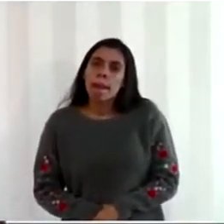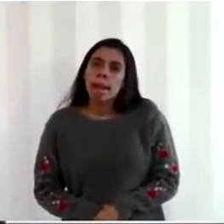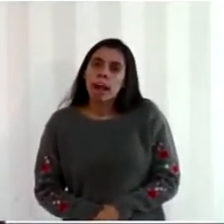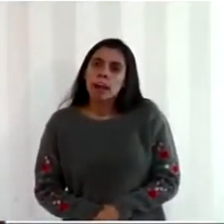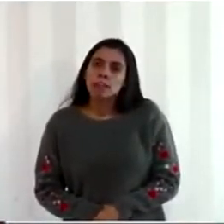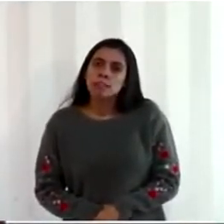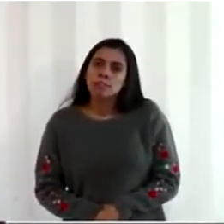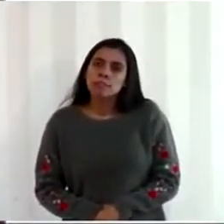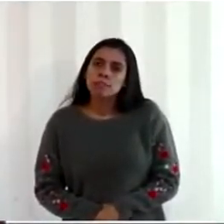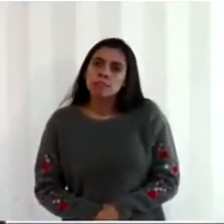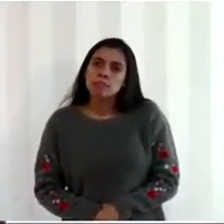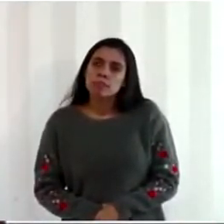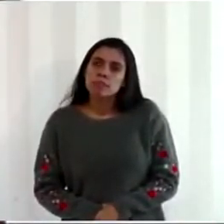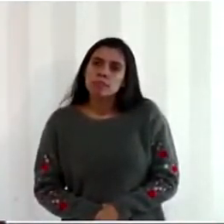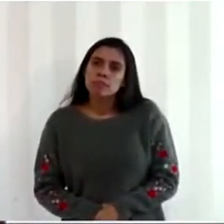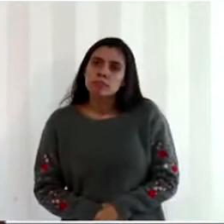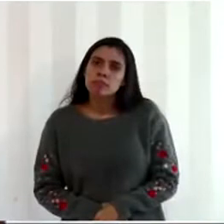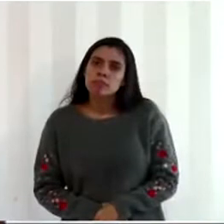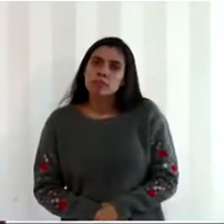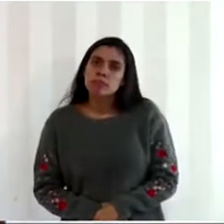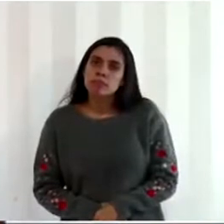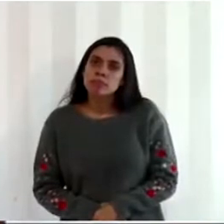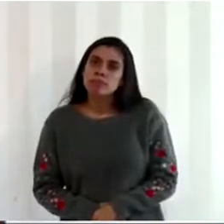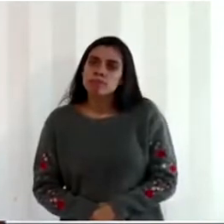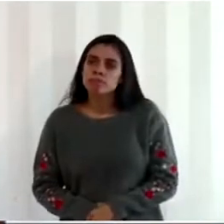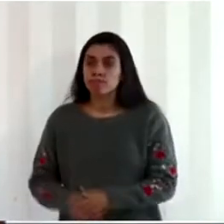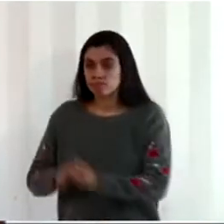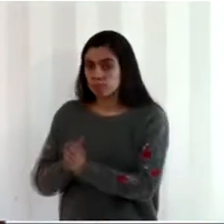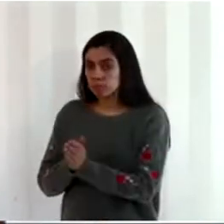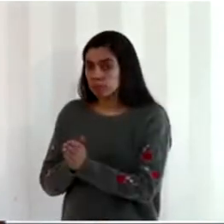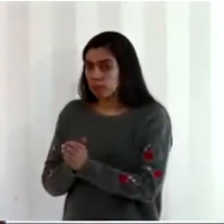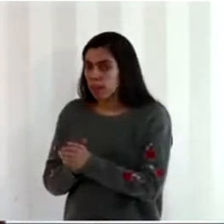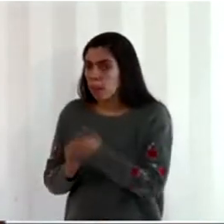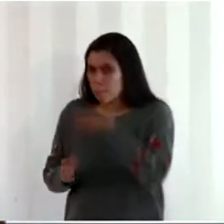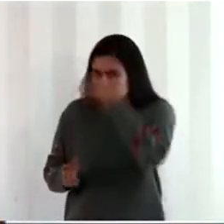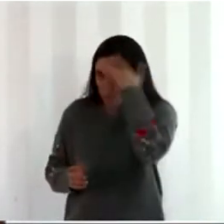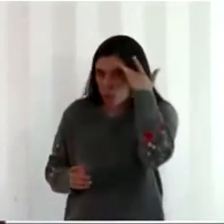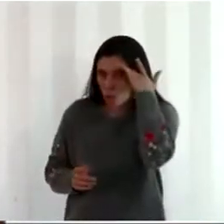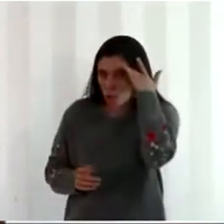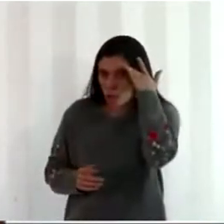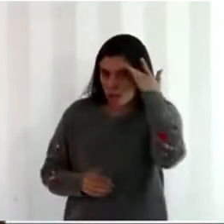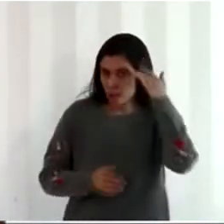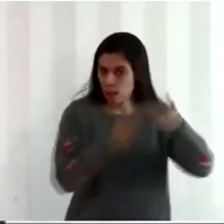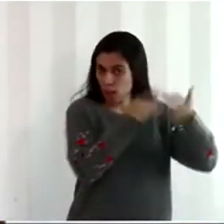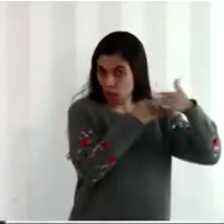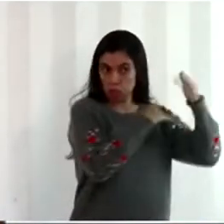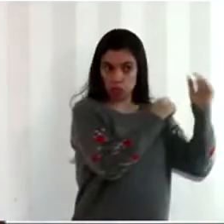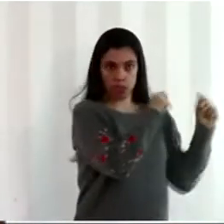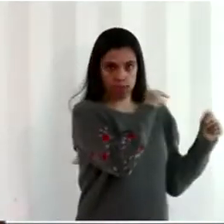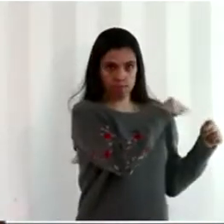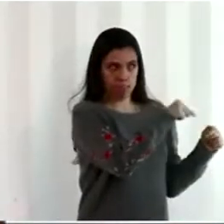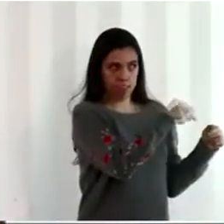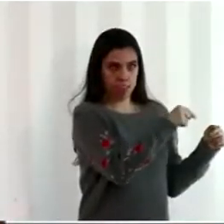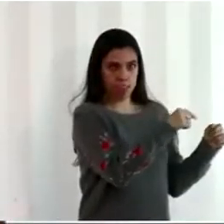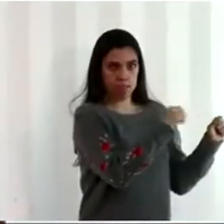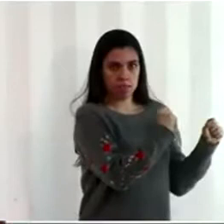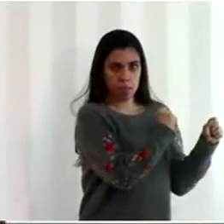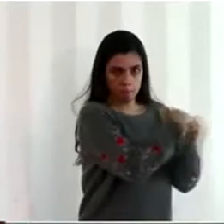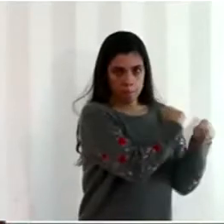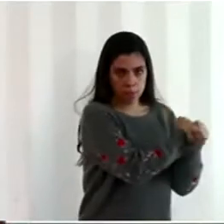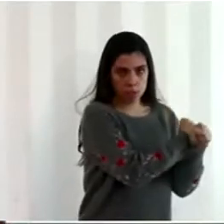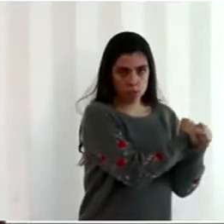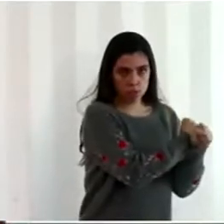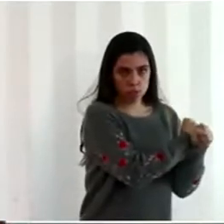o primeiro templo, o templo construído por Salomão, eles choram porque esse segundo templo ele é mais simples na sua